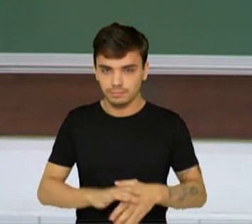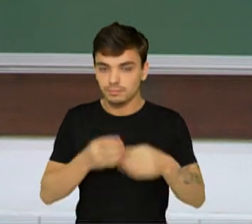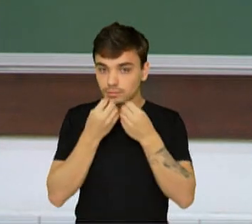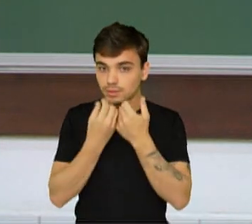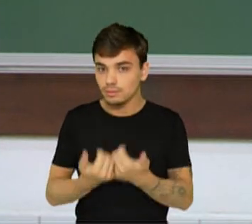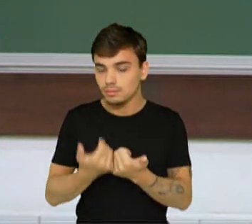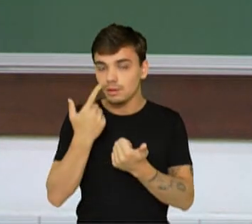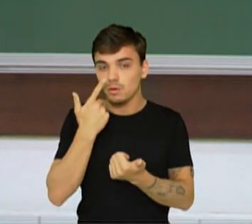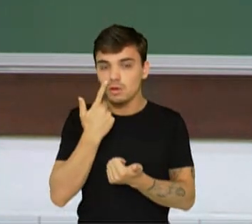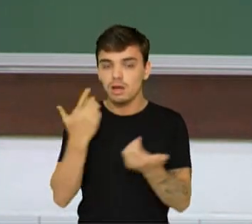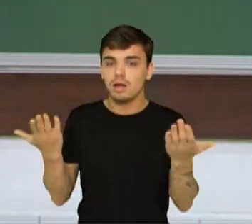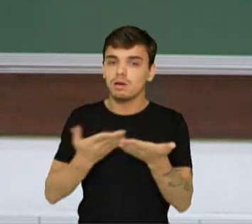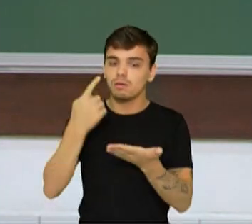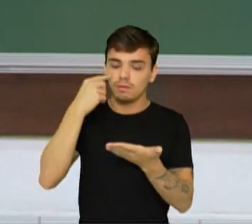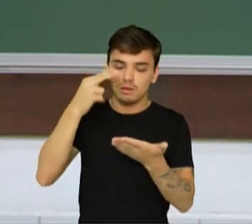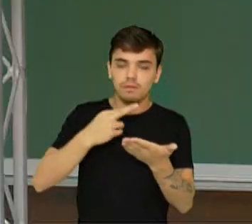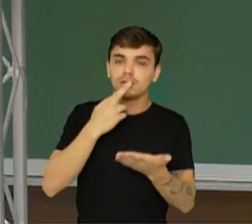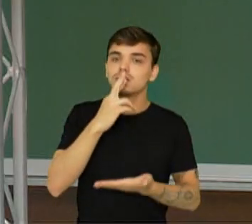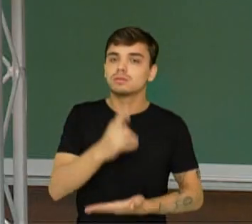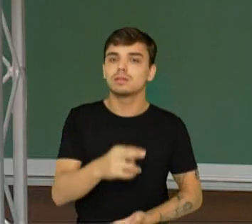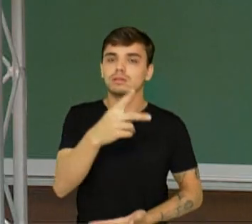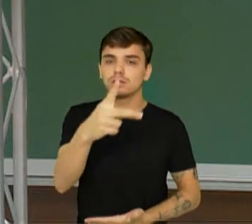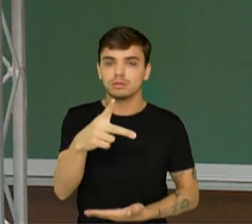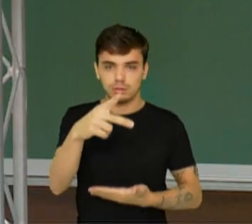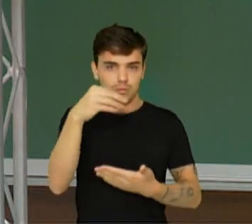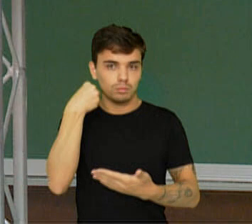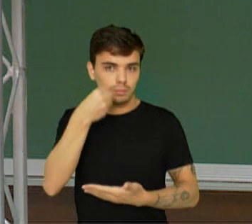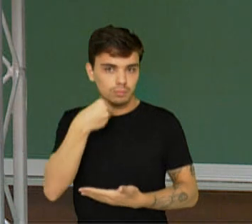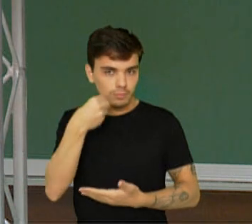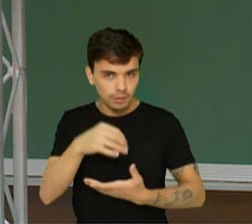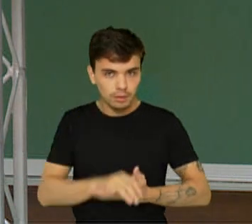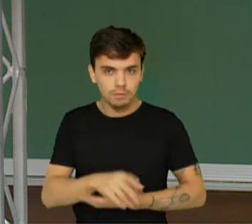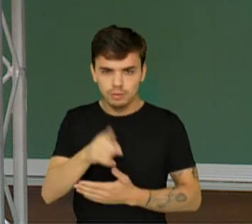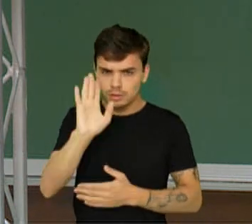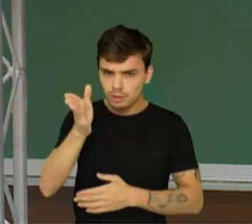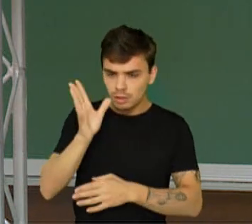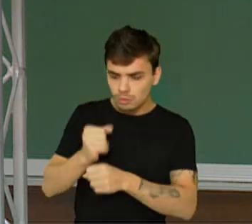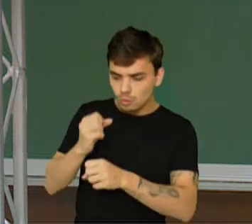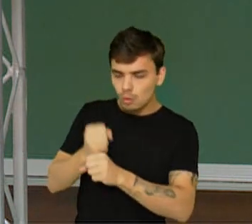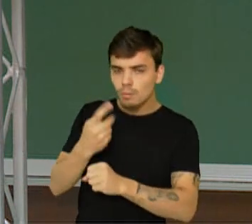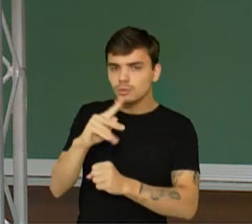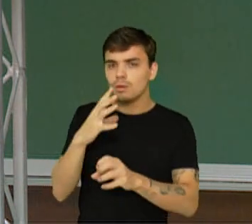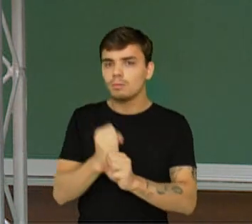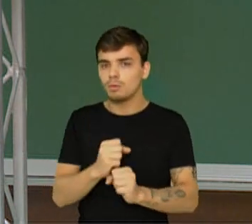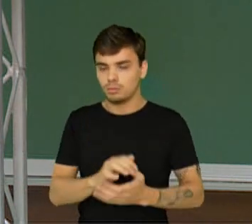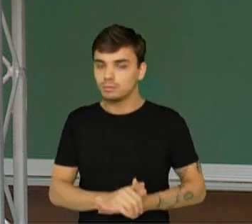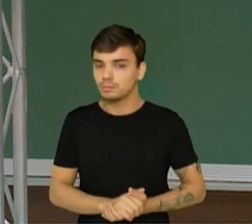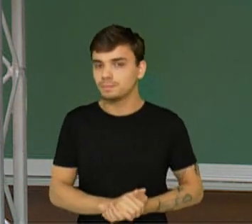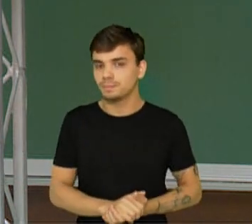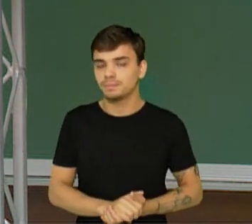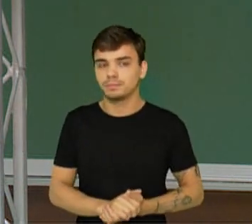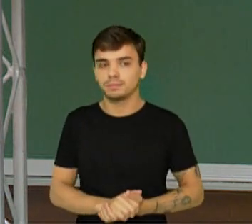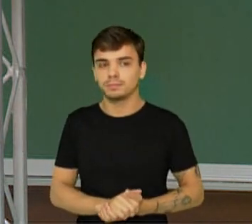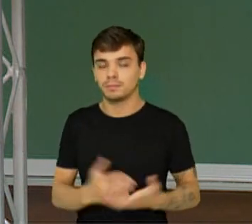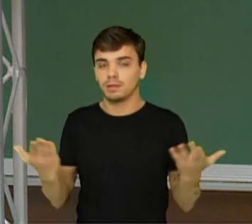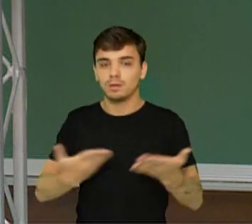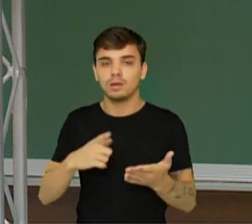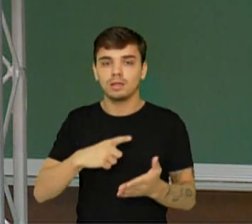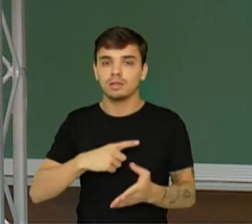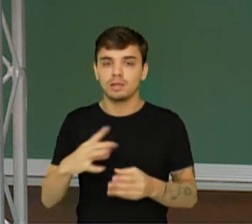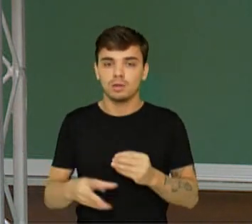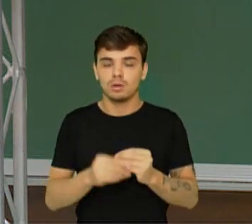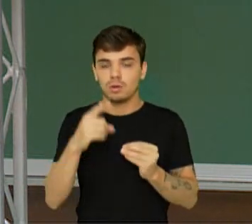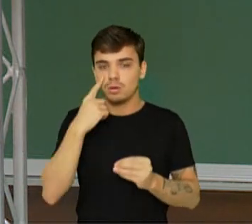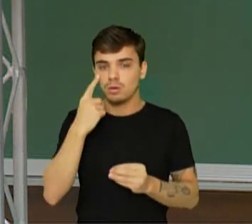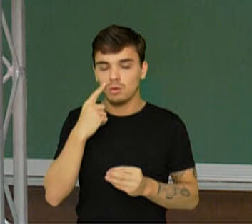Muito bem, vamos ver o resultado do seu teste. Você já somou aí a sua pontuação e agora temos, né?